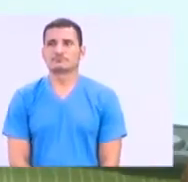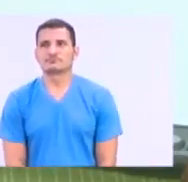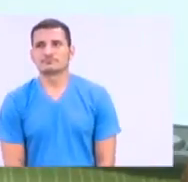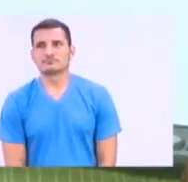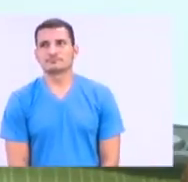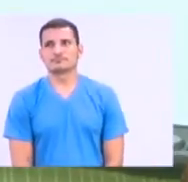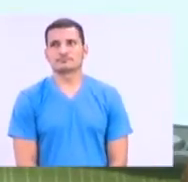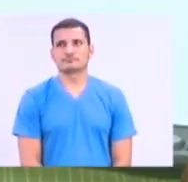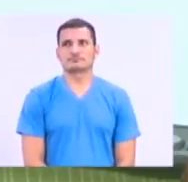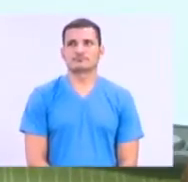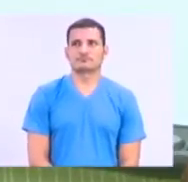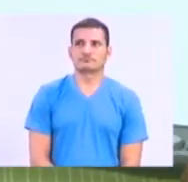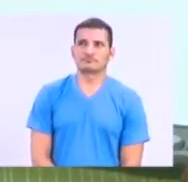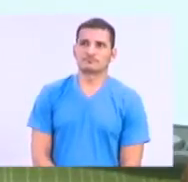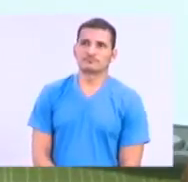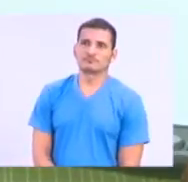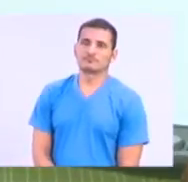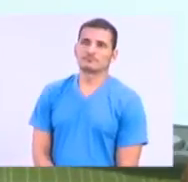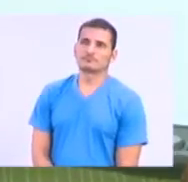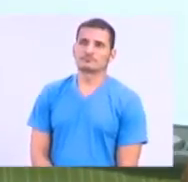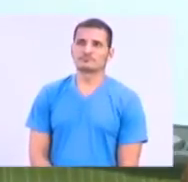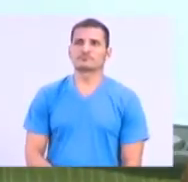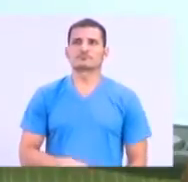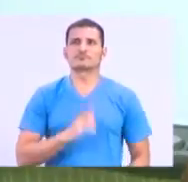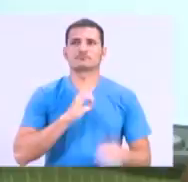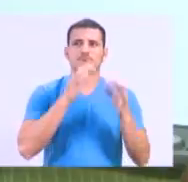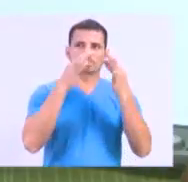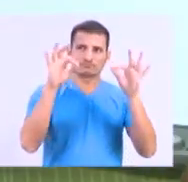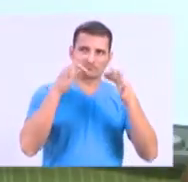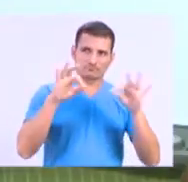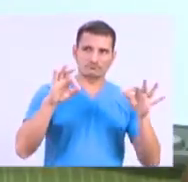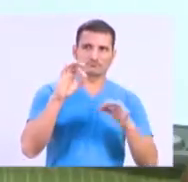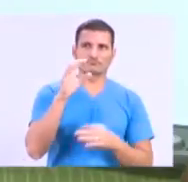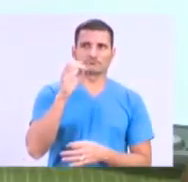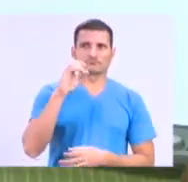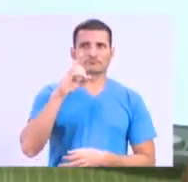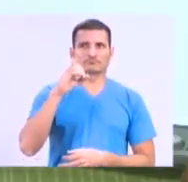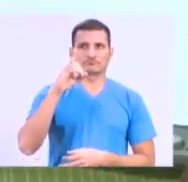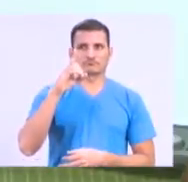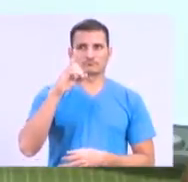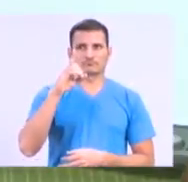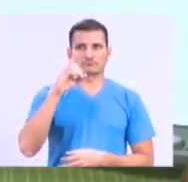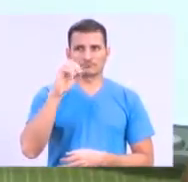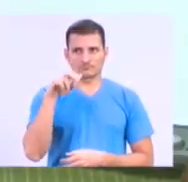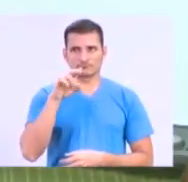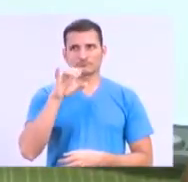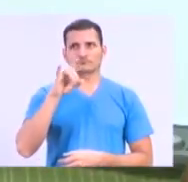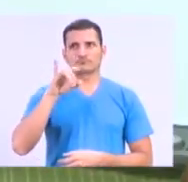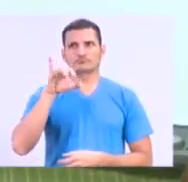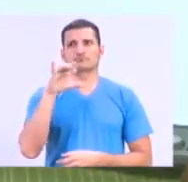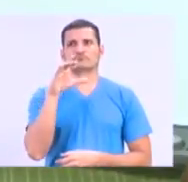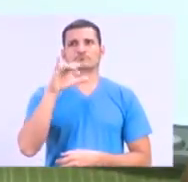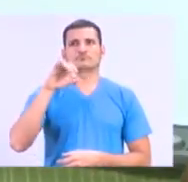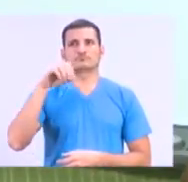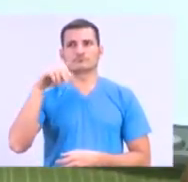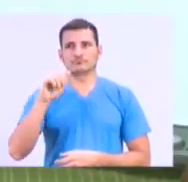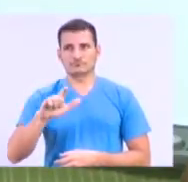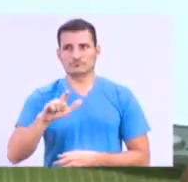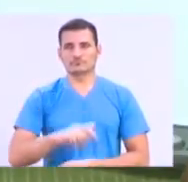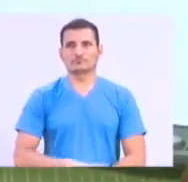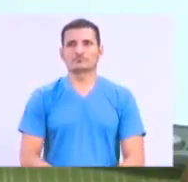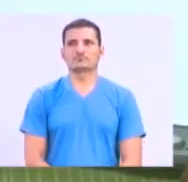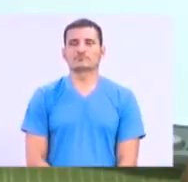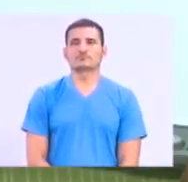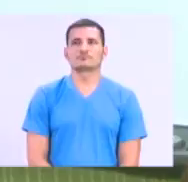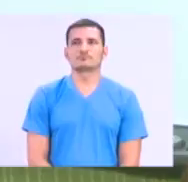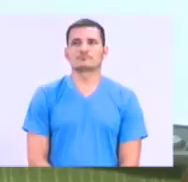que nós temos uma estrutura condicional dentro desse código, certo? E esse código, ele